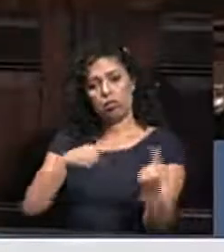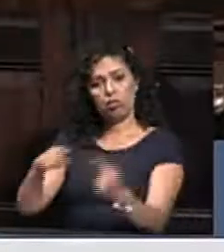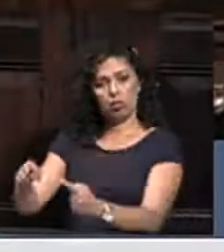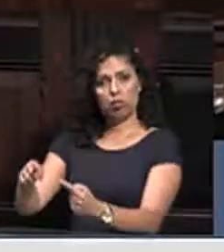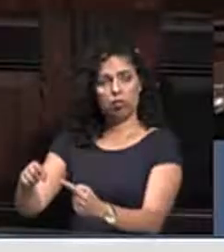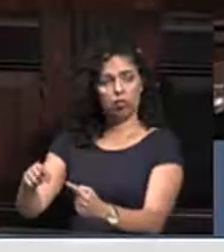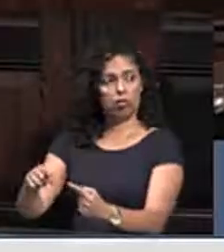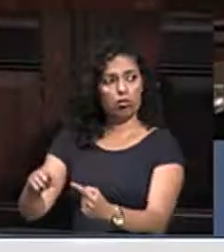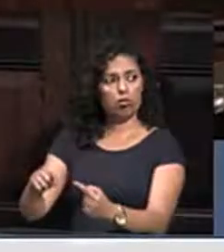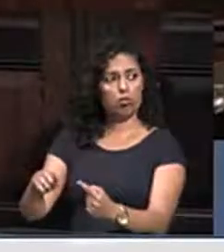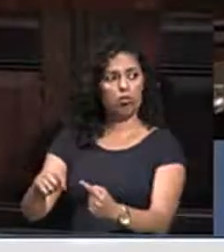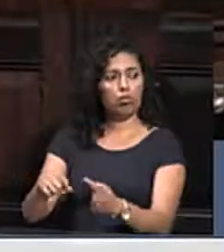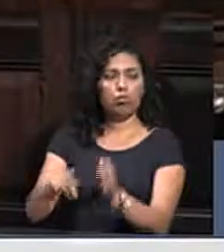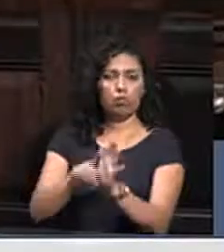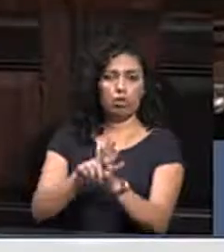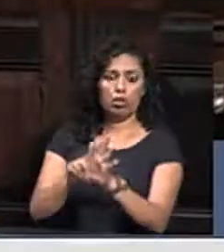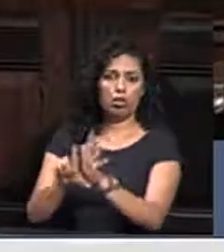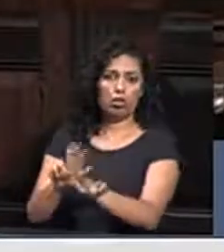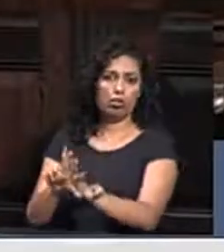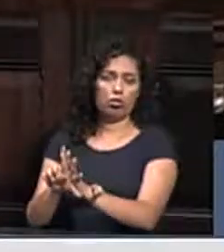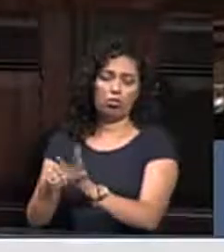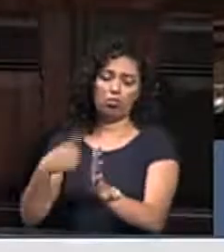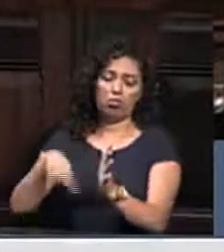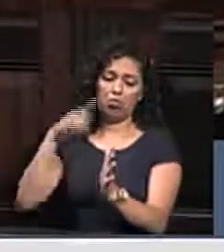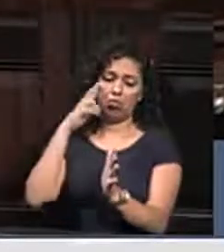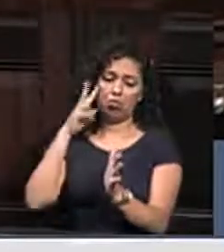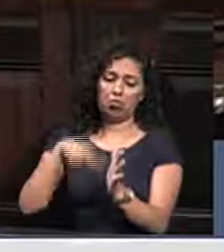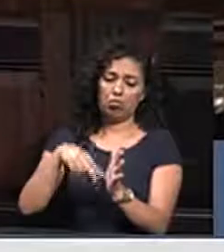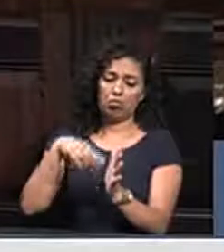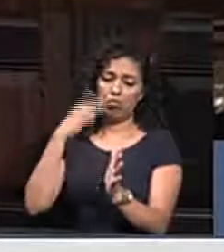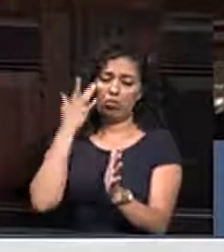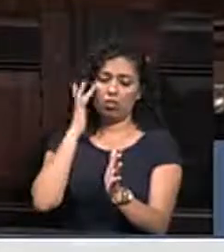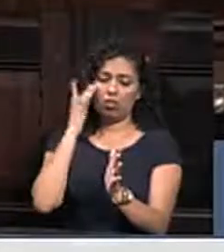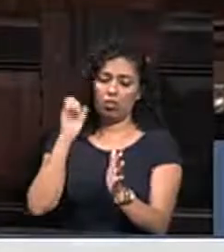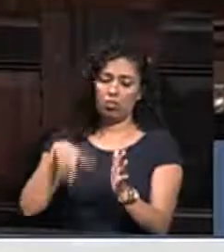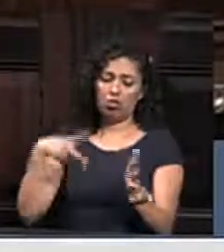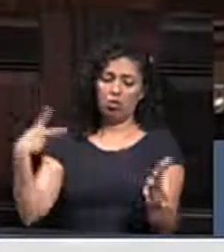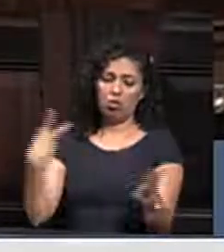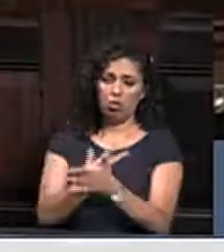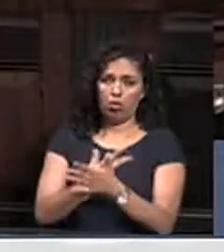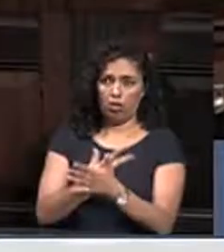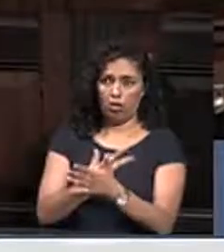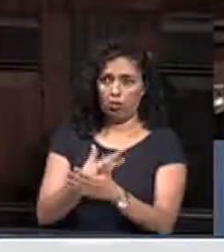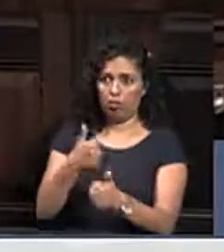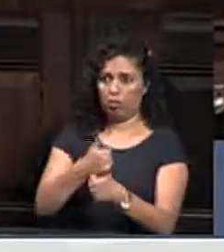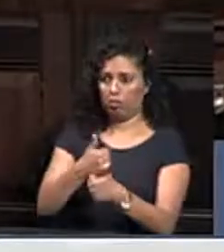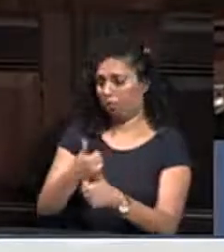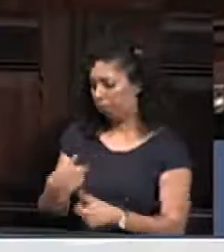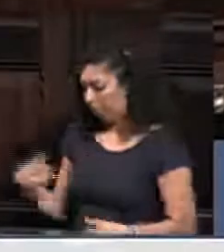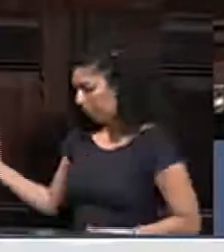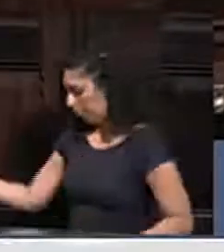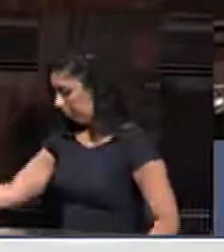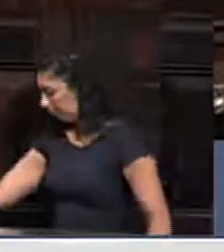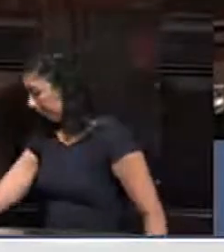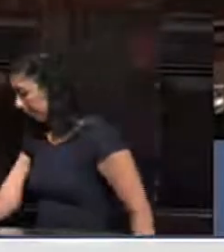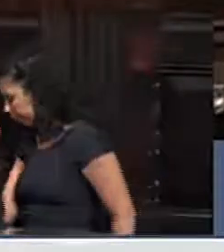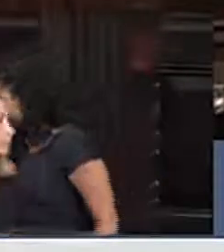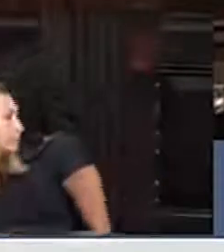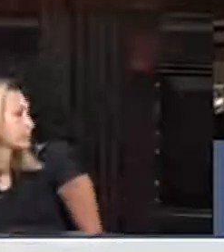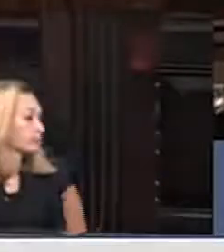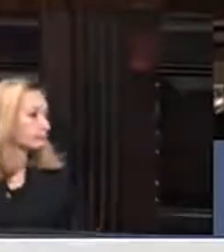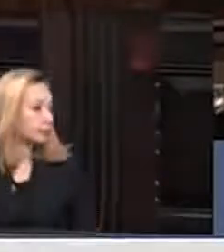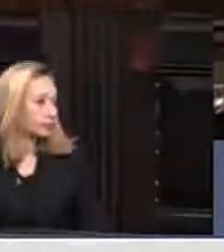contrário àqueles que nós considerássemos ruim para a sociedade. E